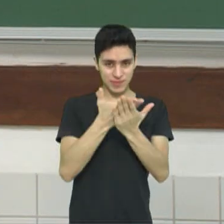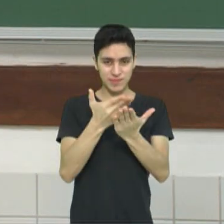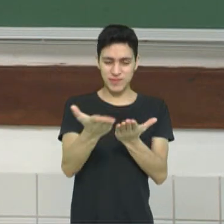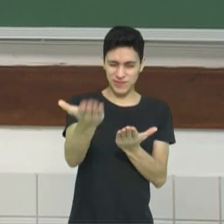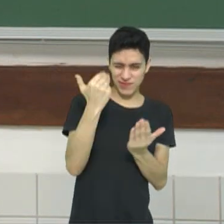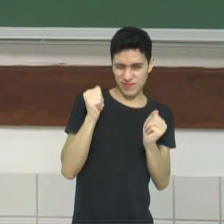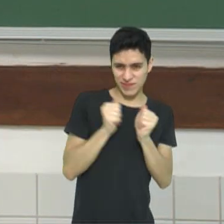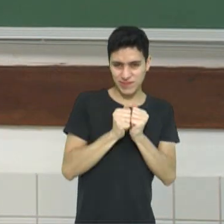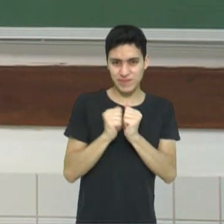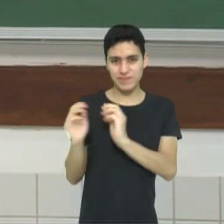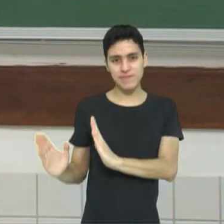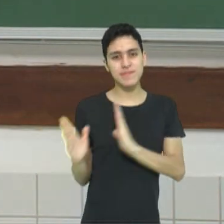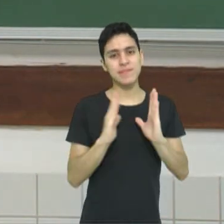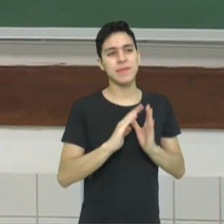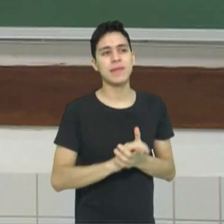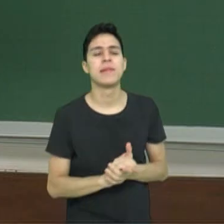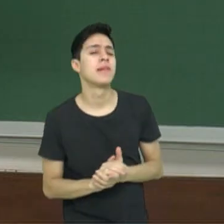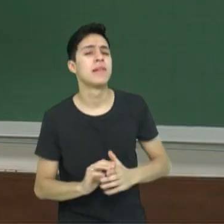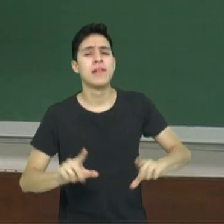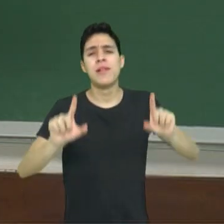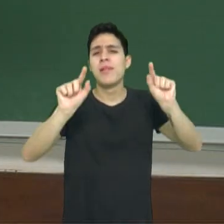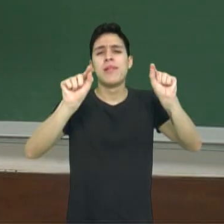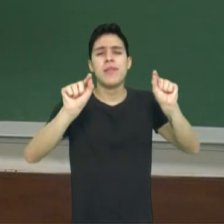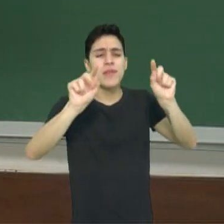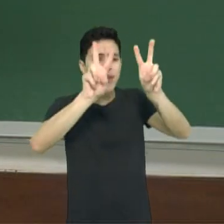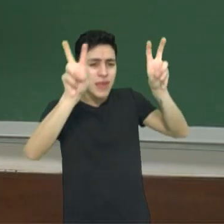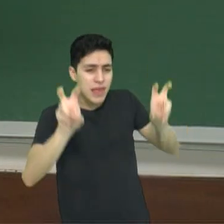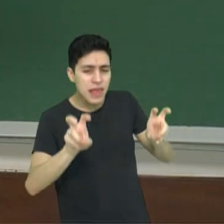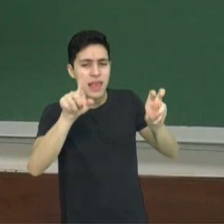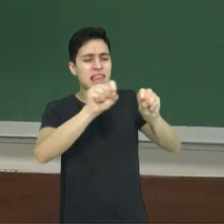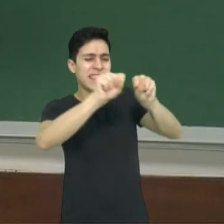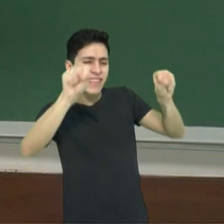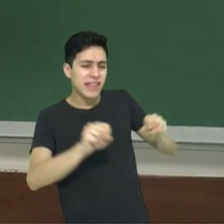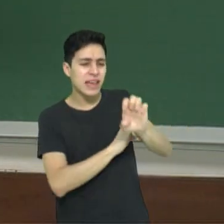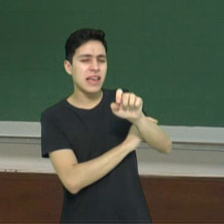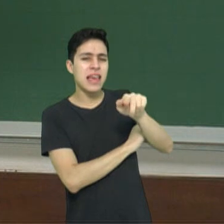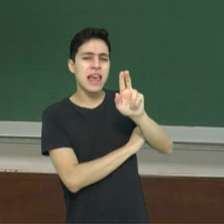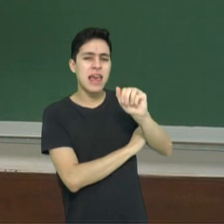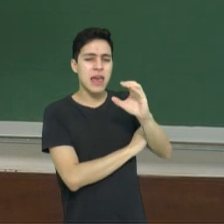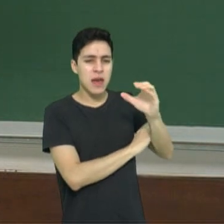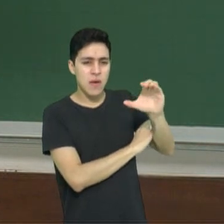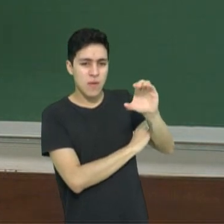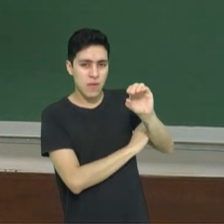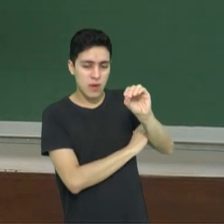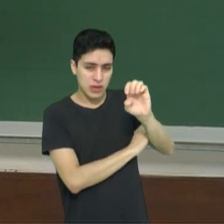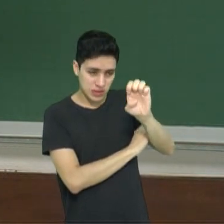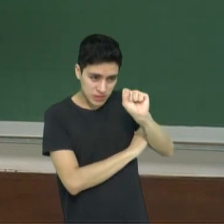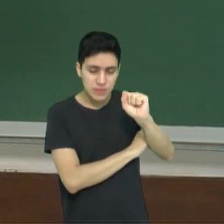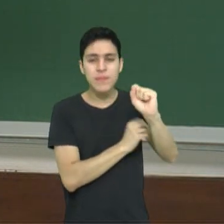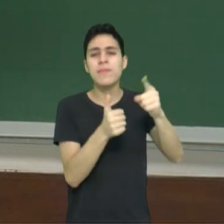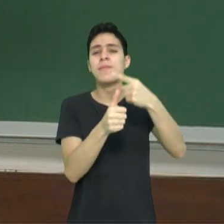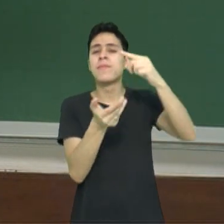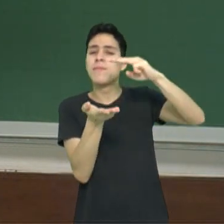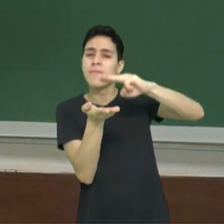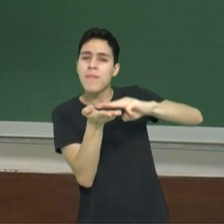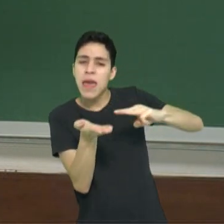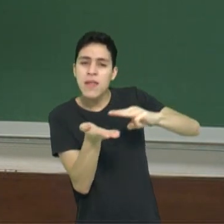Vamos comigo? Então, o que nós estamos trabalhando? Sistemas de equações. Pelo primeiro método, o método